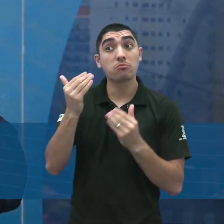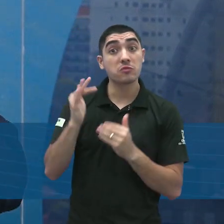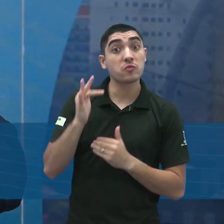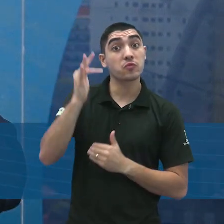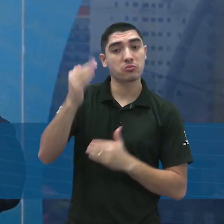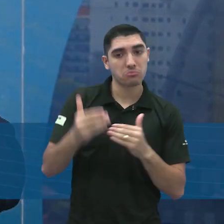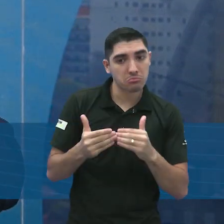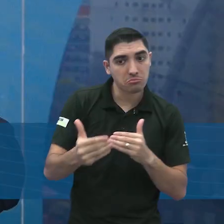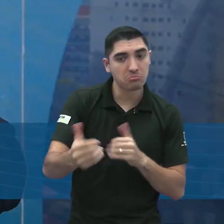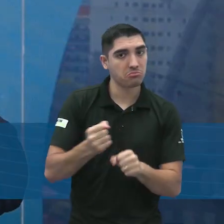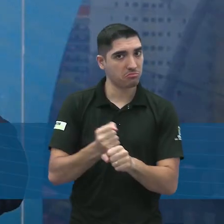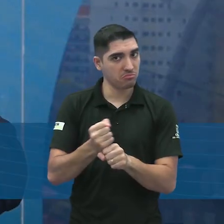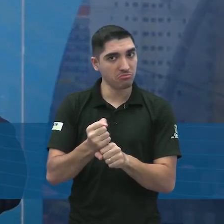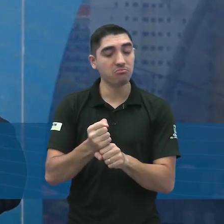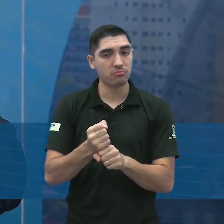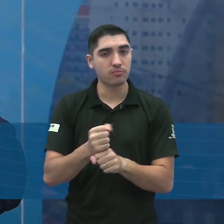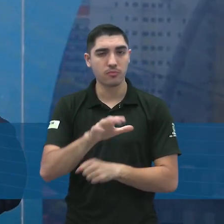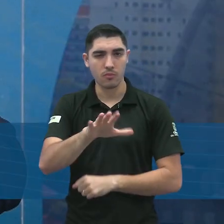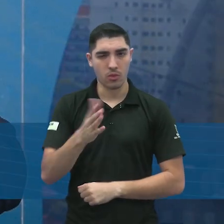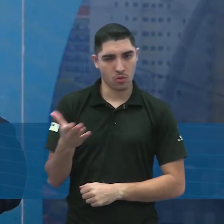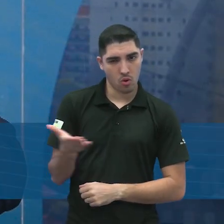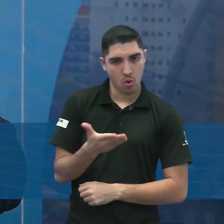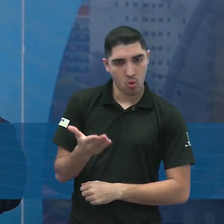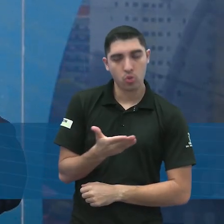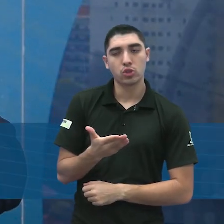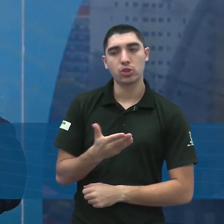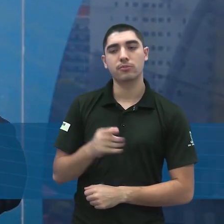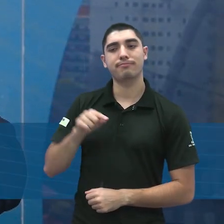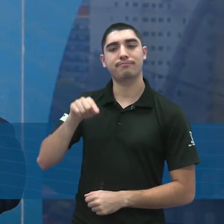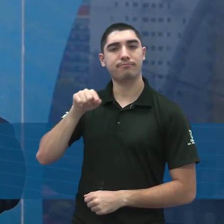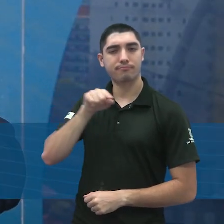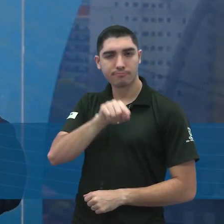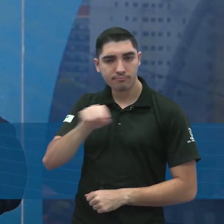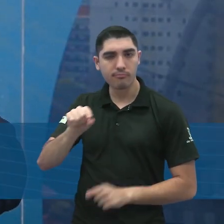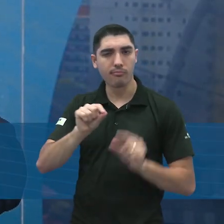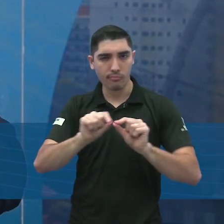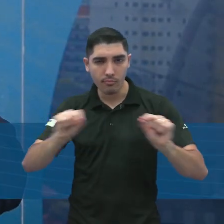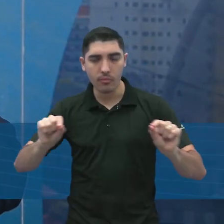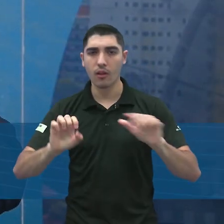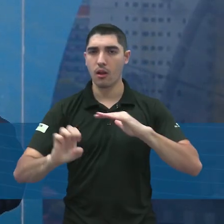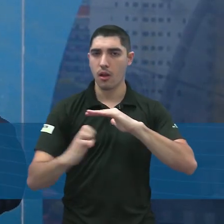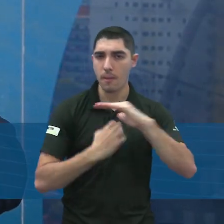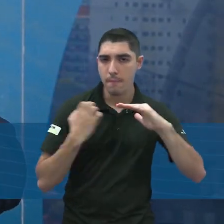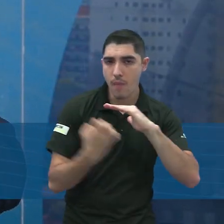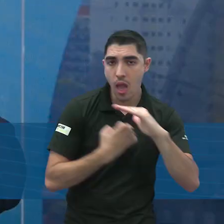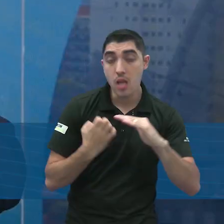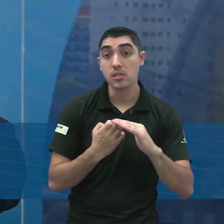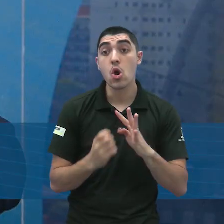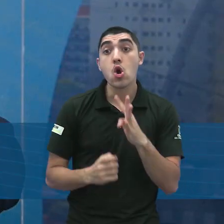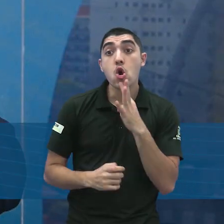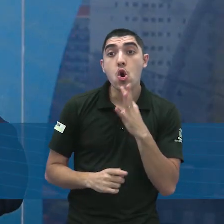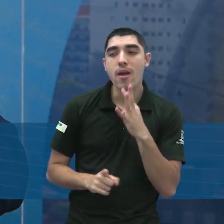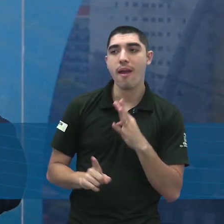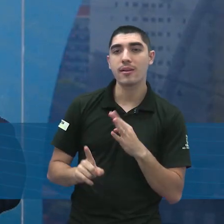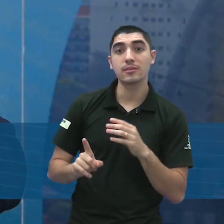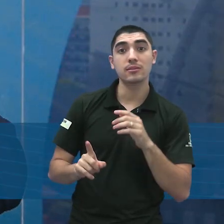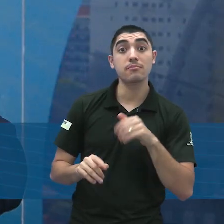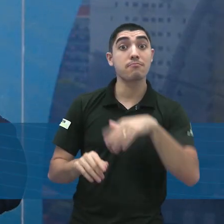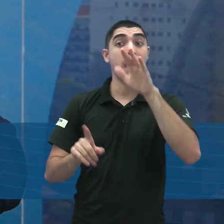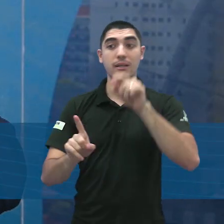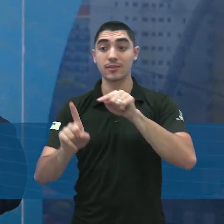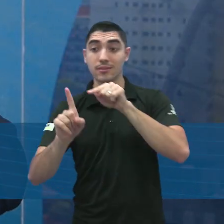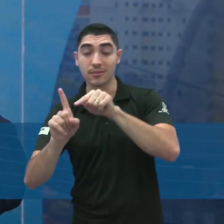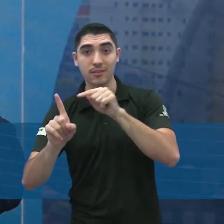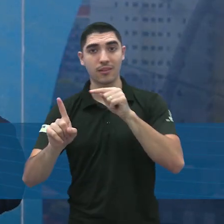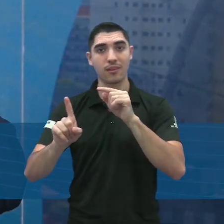dar, né? Hoje, as empresas, conforme for, elas conhecem mais o consumidor do que ele mesmo,